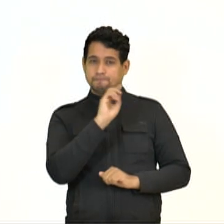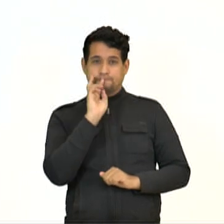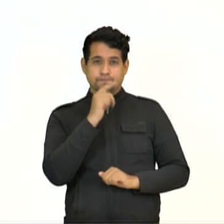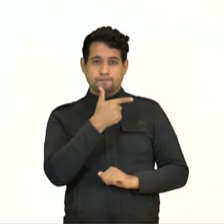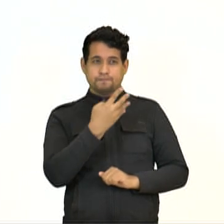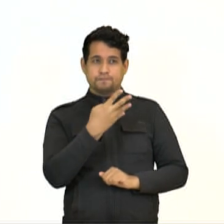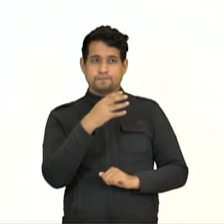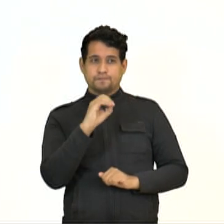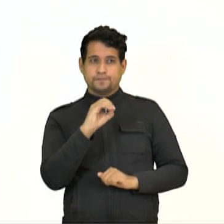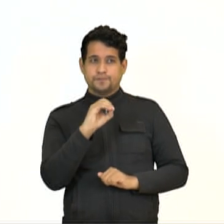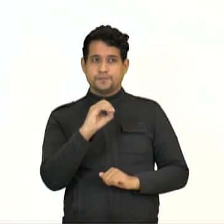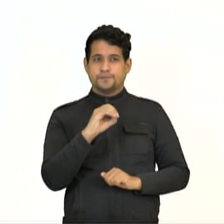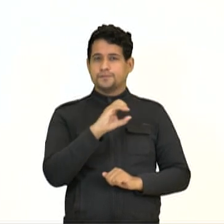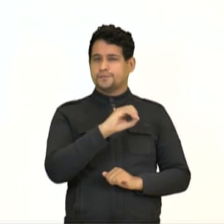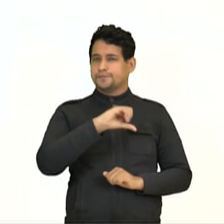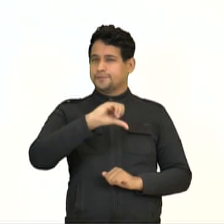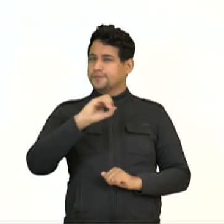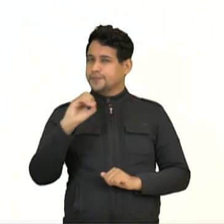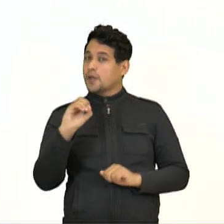240-421-0900.